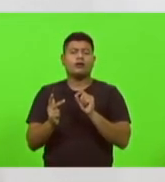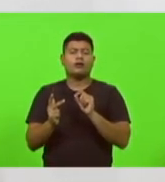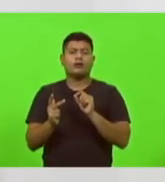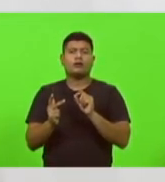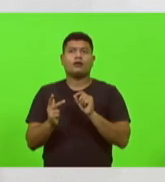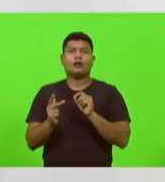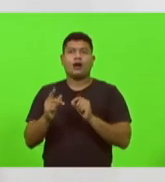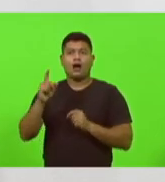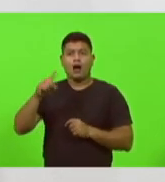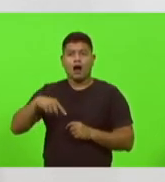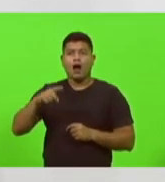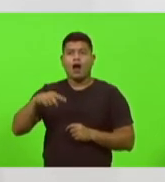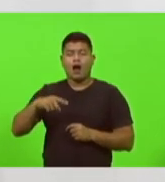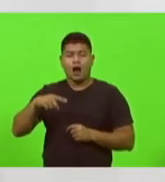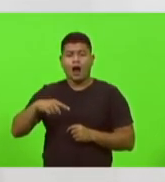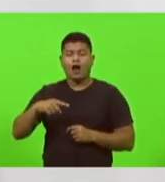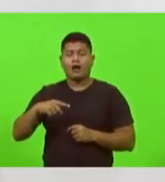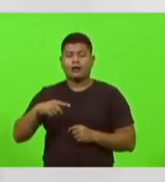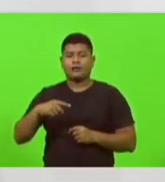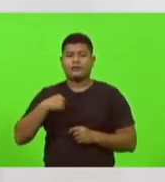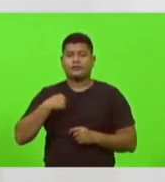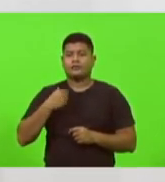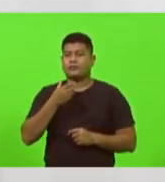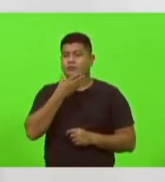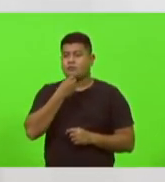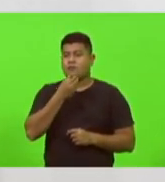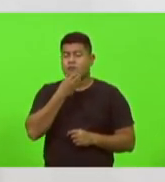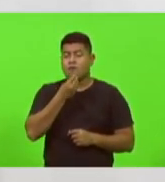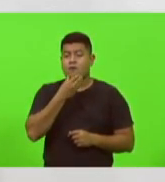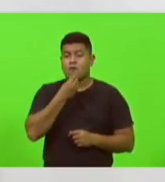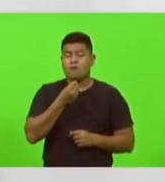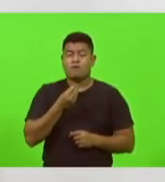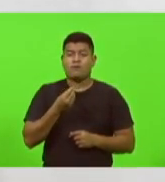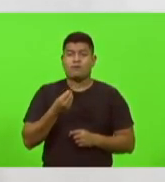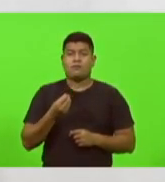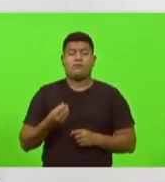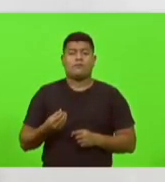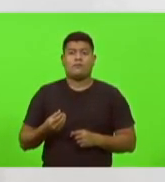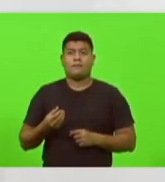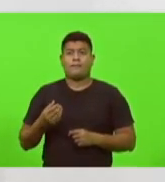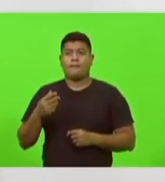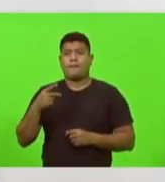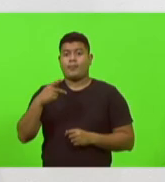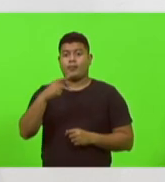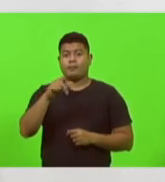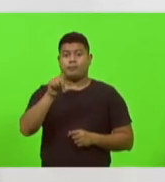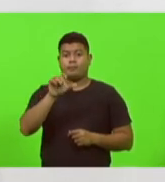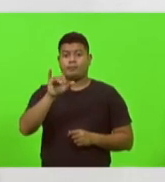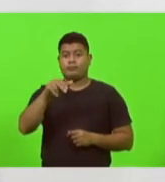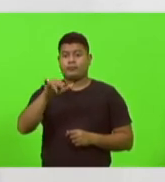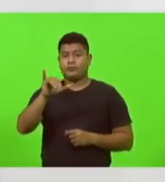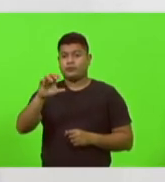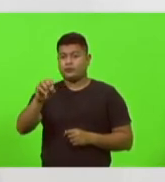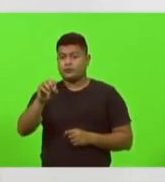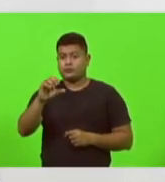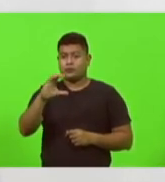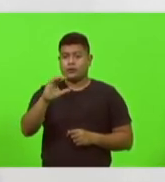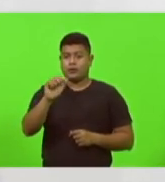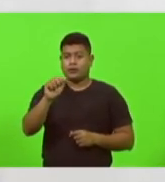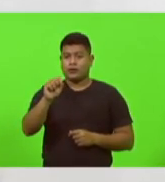de saudosa memória do nosso guerreiro Plínio de Castro,